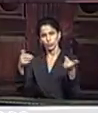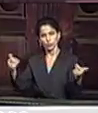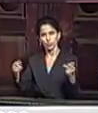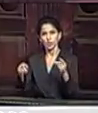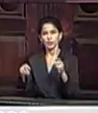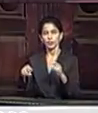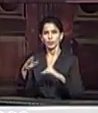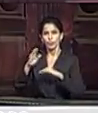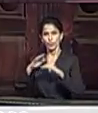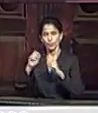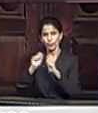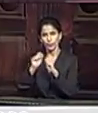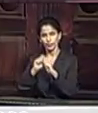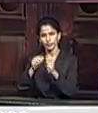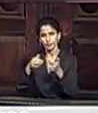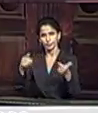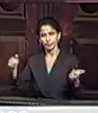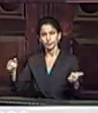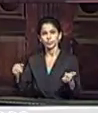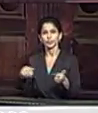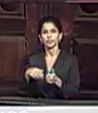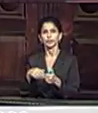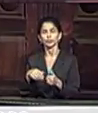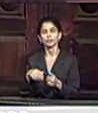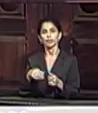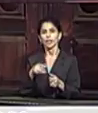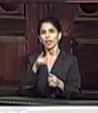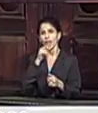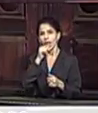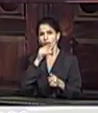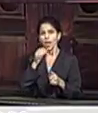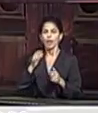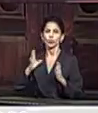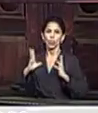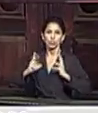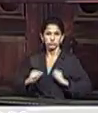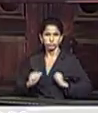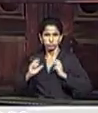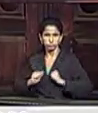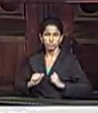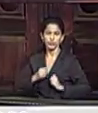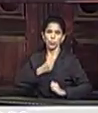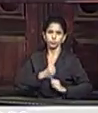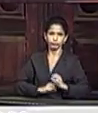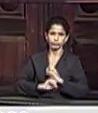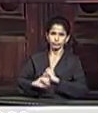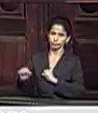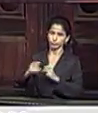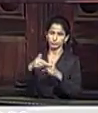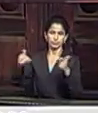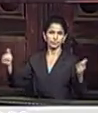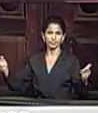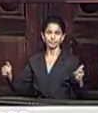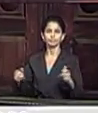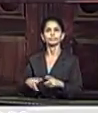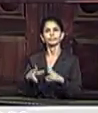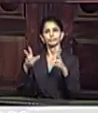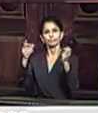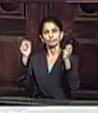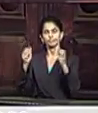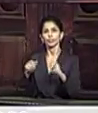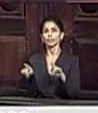ações nessa questão fundamental, que é a questão de saneamento. E existe a AGETRANSP, deputado Eliomar, com relação da questão